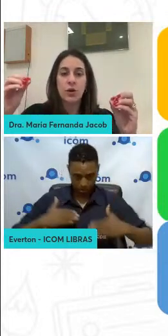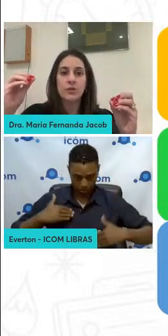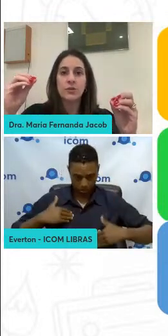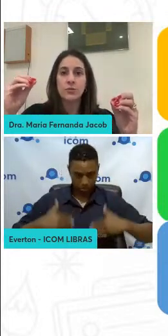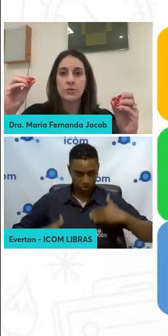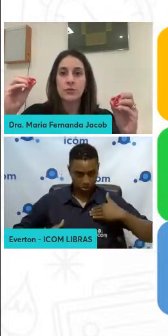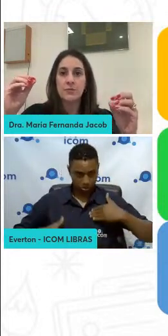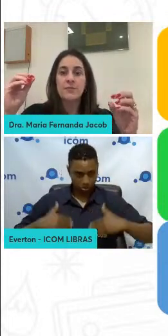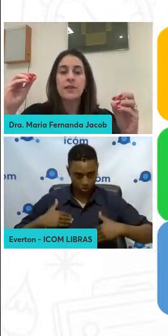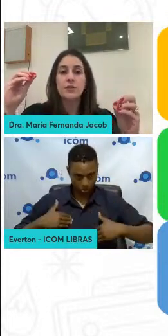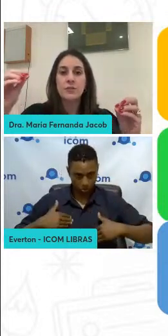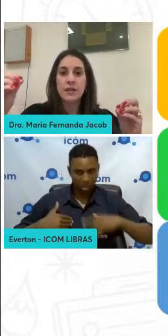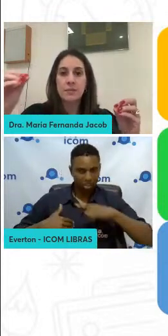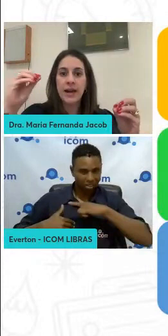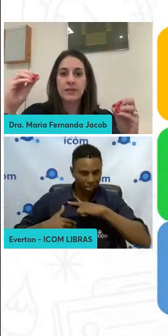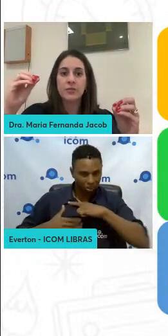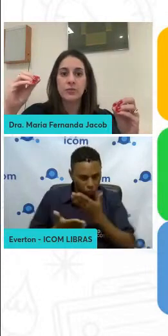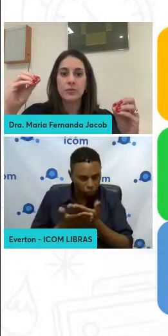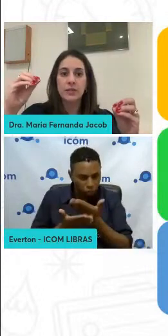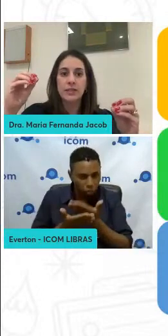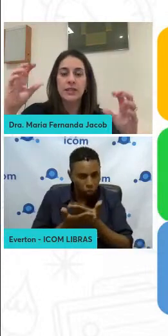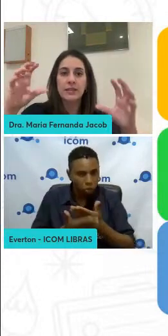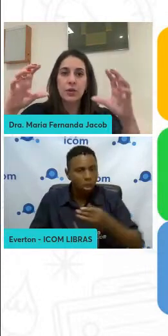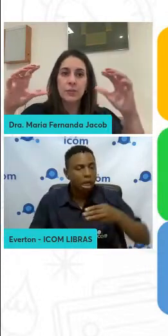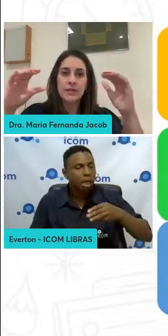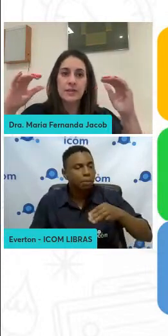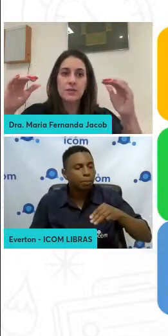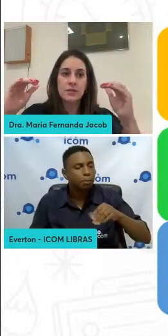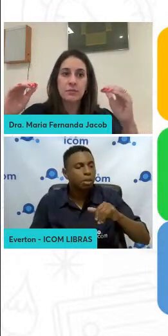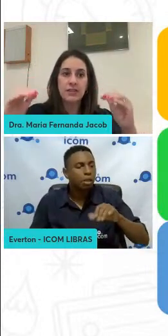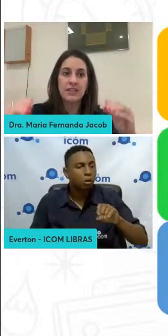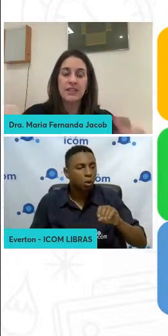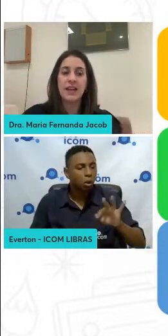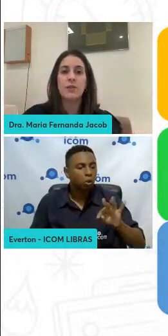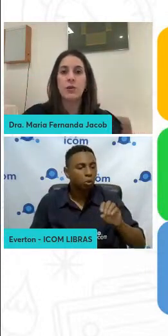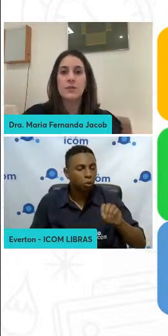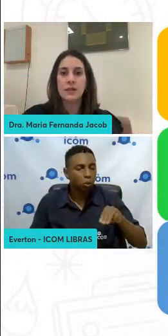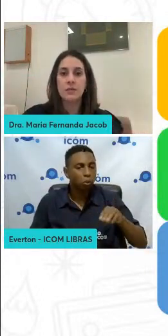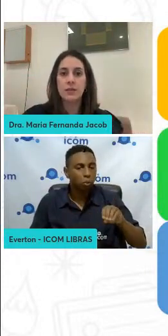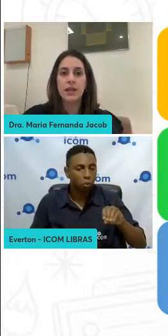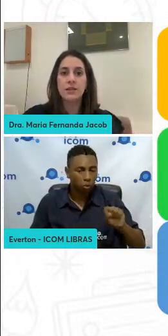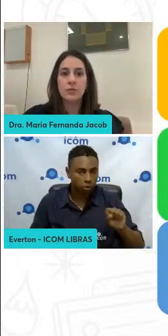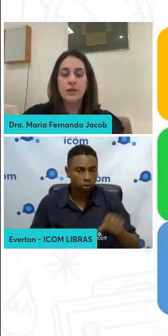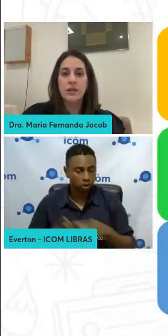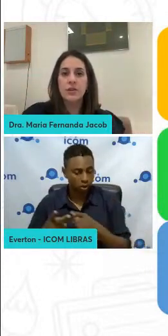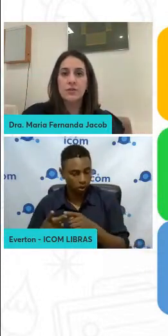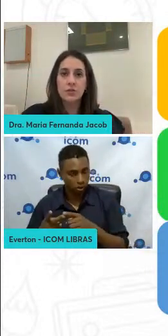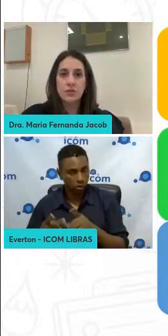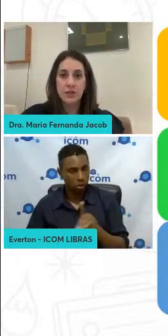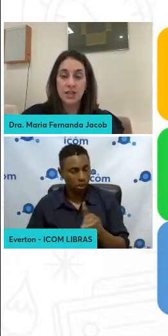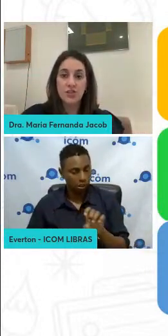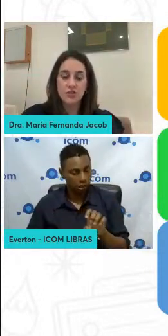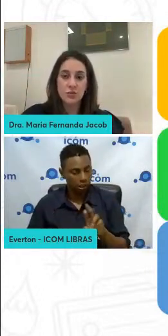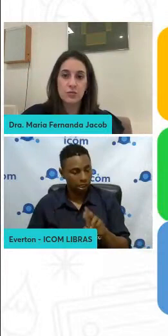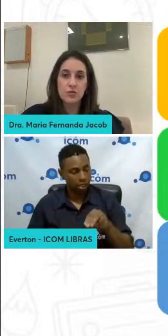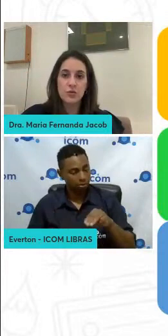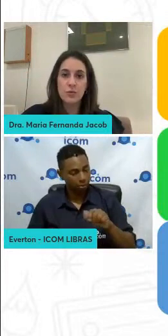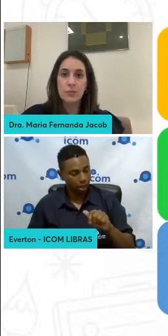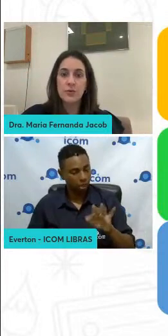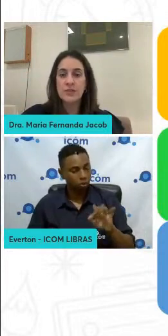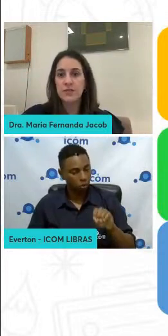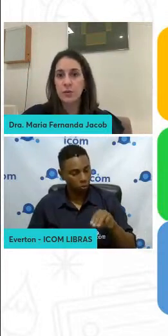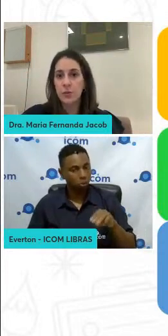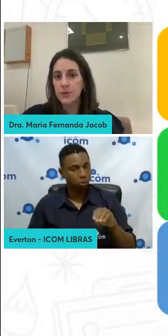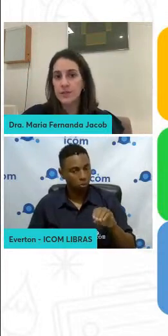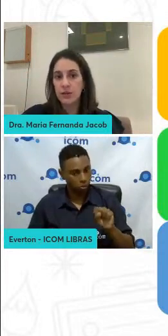os miótomos e os dermátomos. Então, eu preciso saber avaliar em qual segmento eu estou de frente de